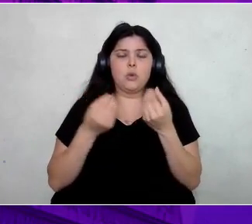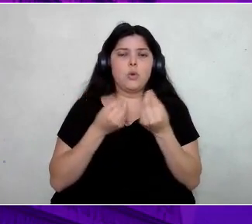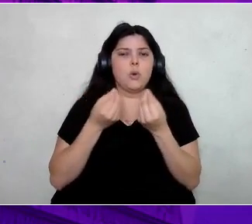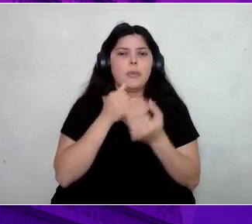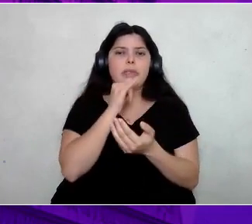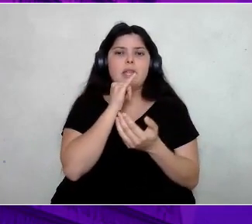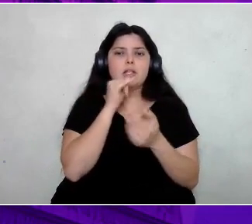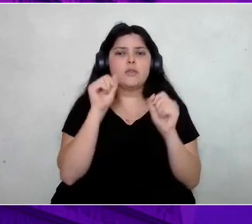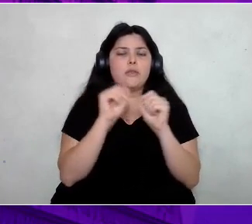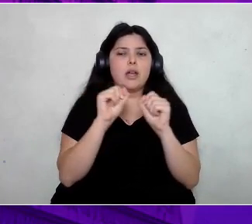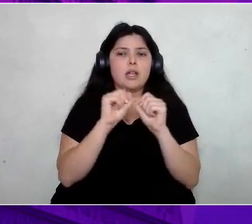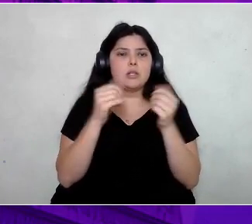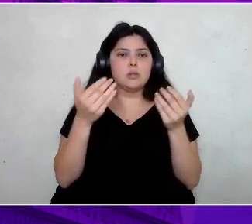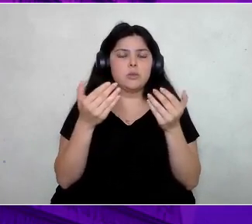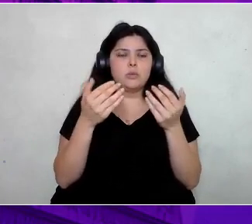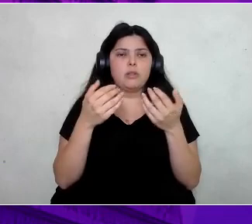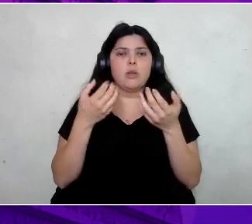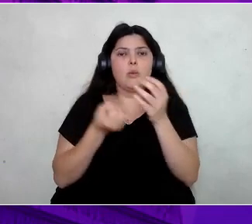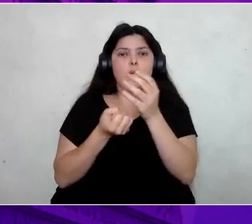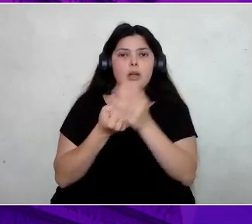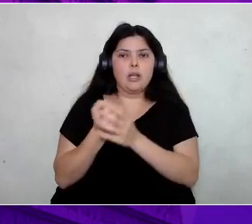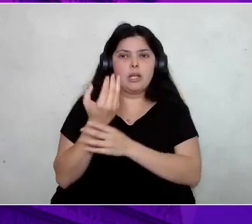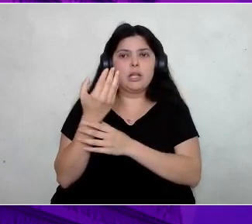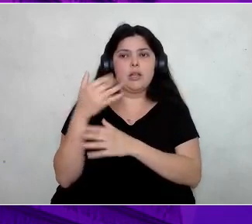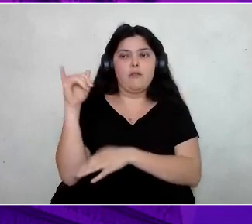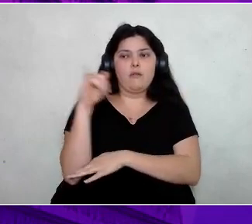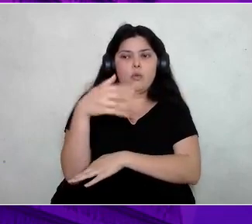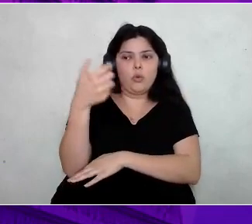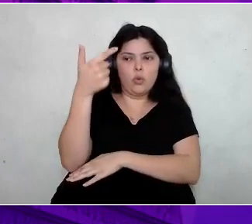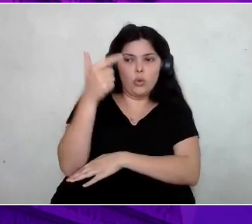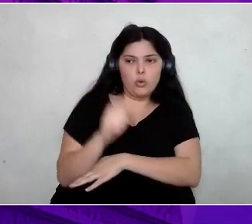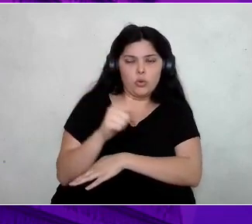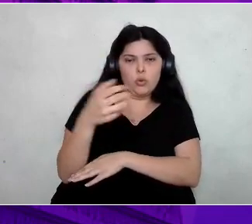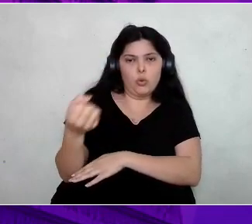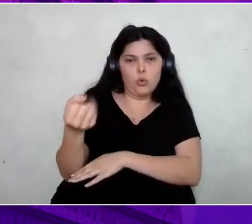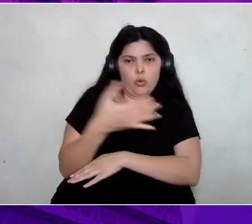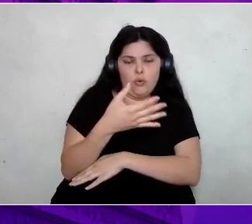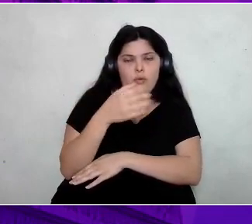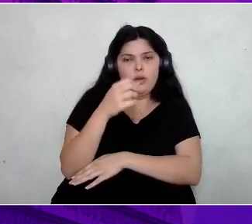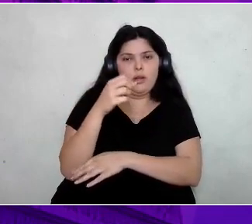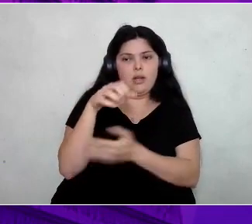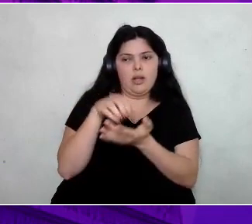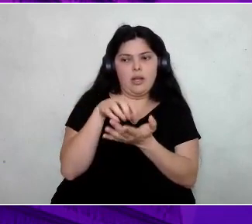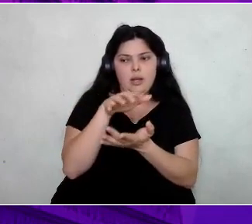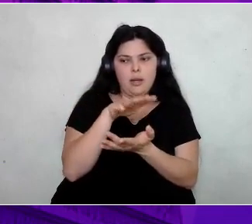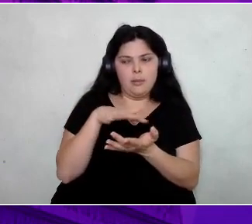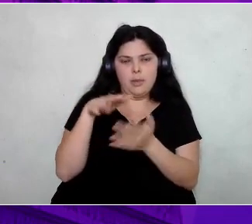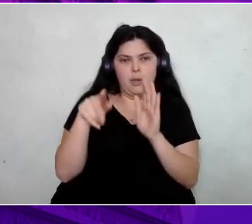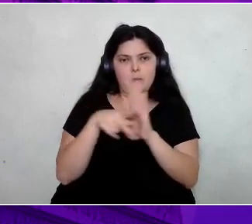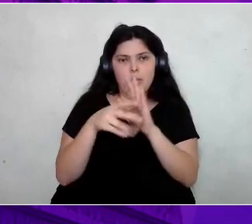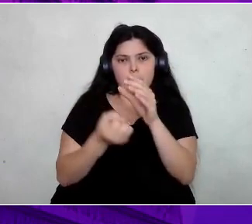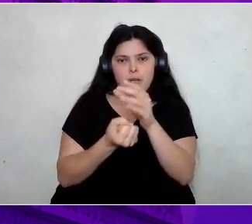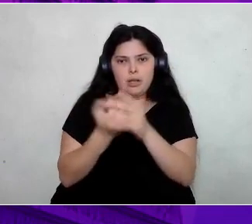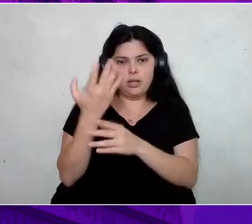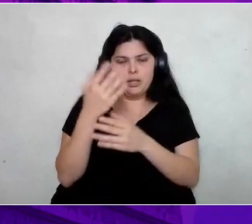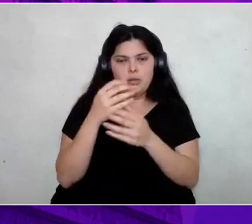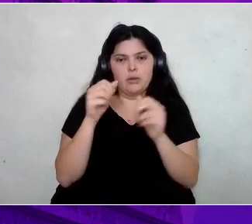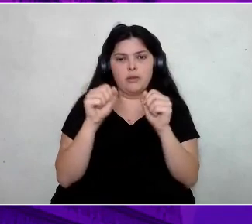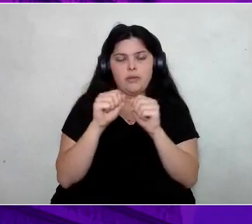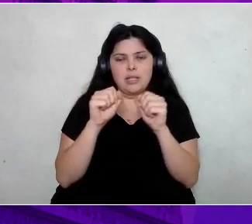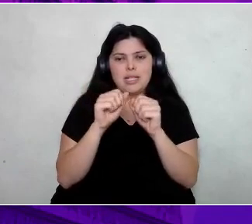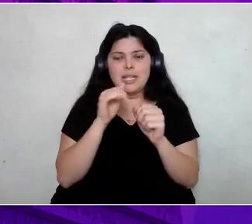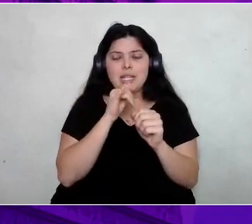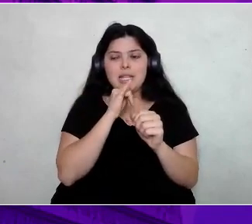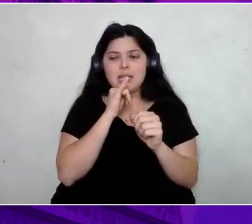Eu criaria um voo novo na API de criação de voos e passaria a fazer testes de reserva